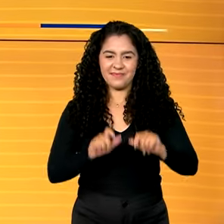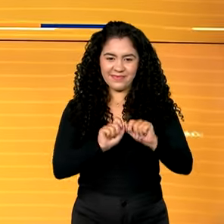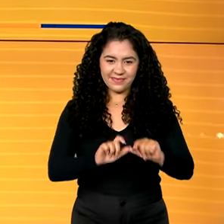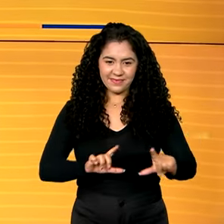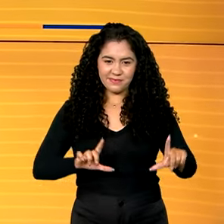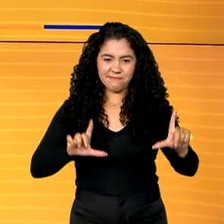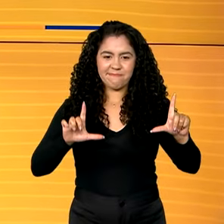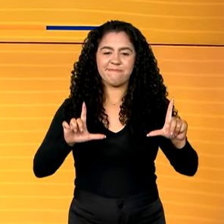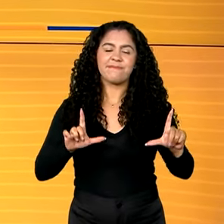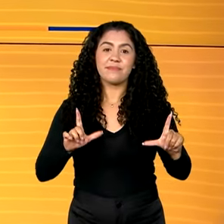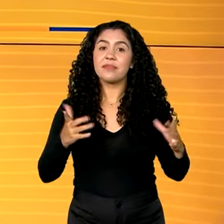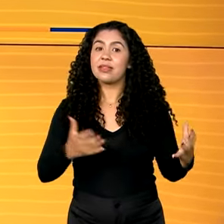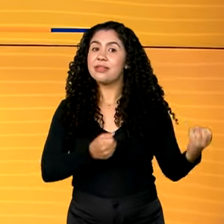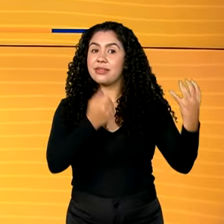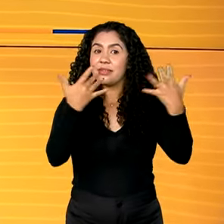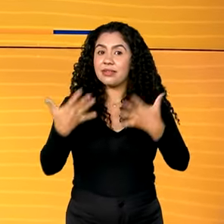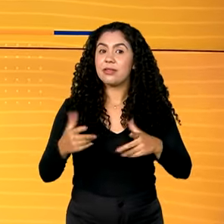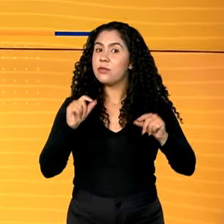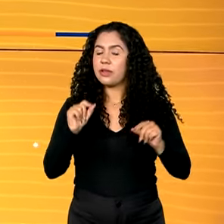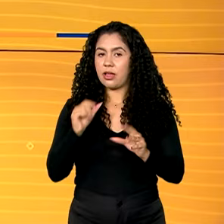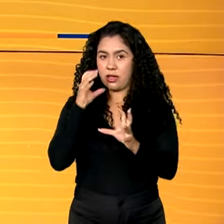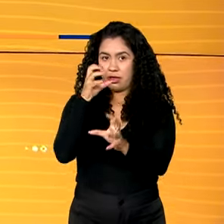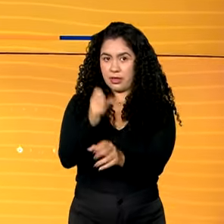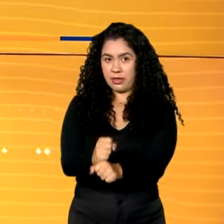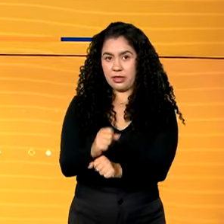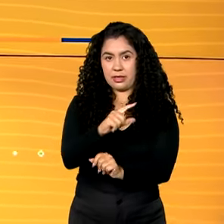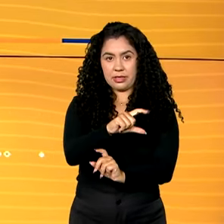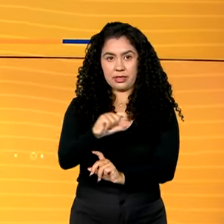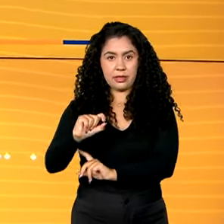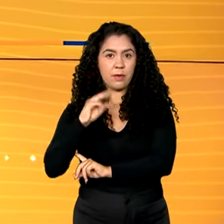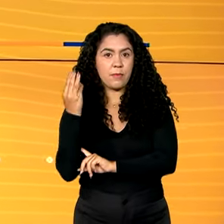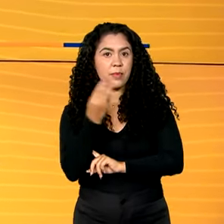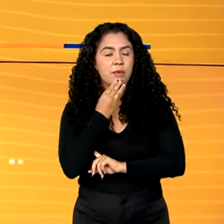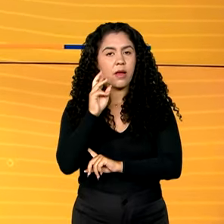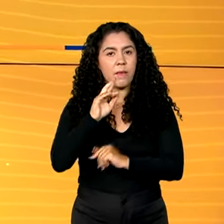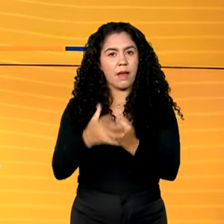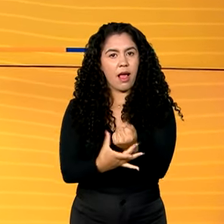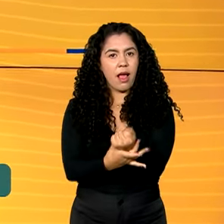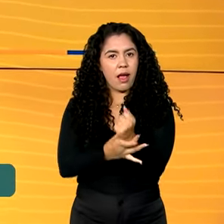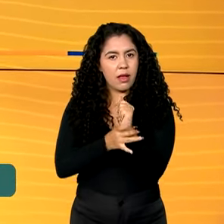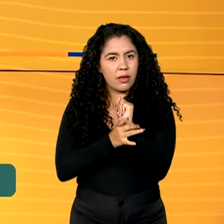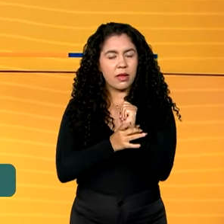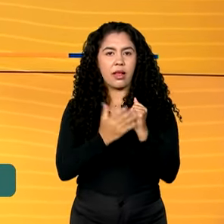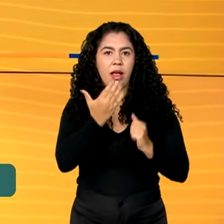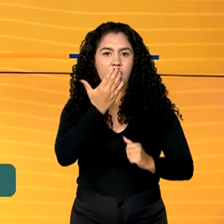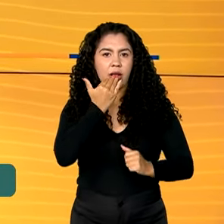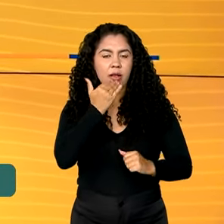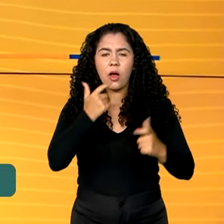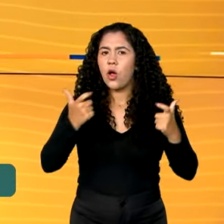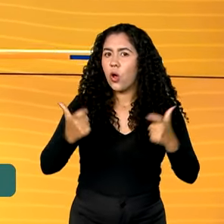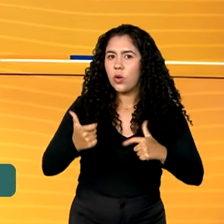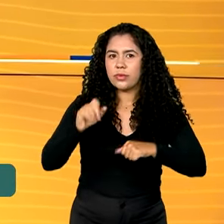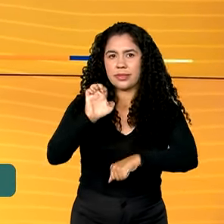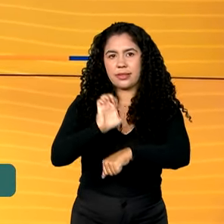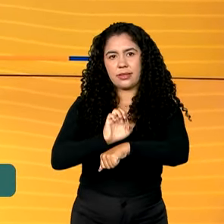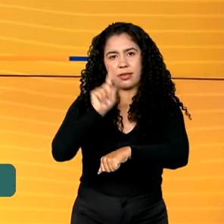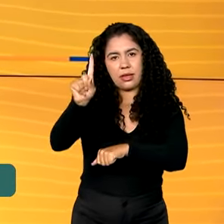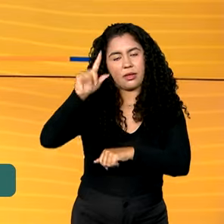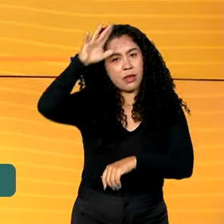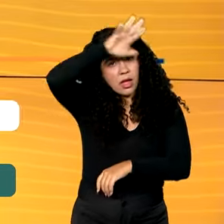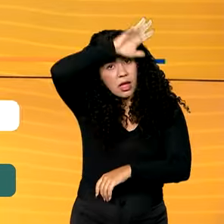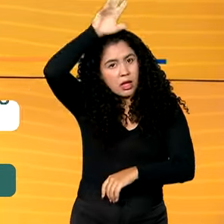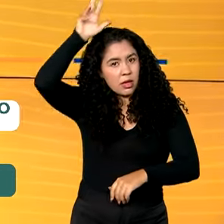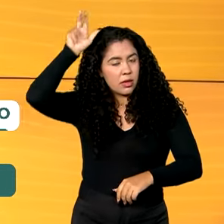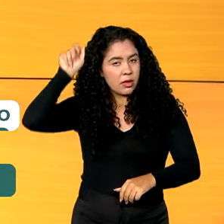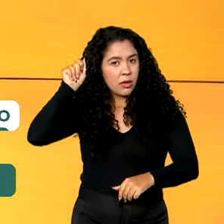Estamos de volta. E olha, 100 milhões de reais vão garantir a segurança alimentar na Amazônia. O crédito